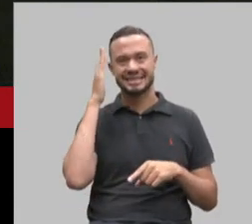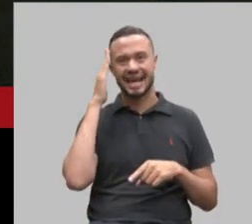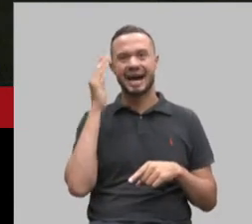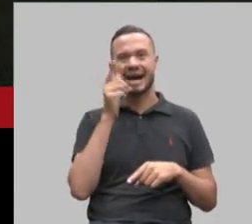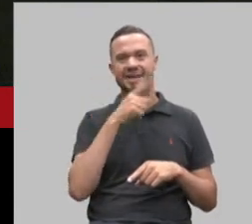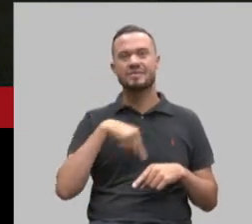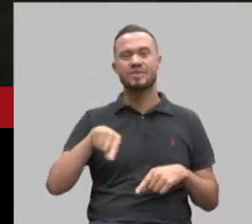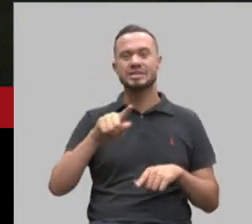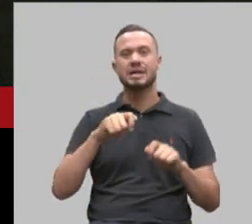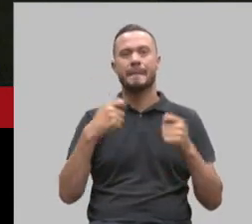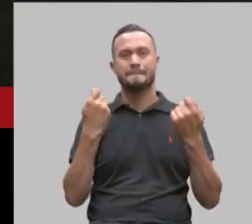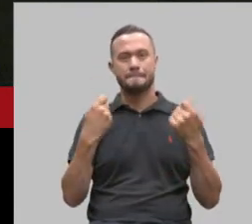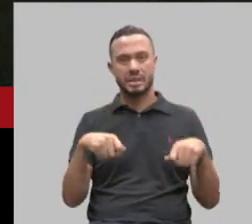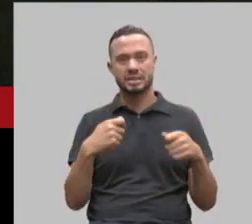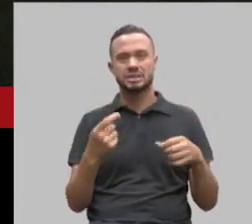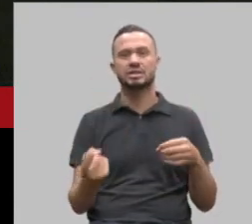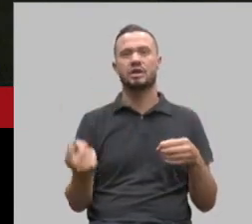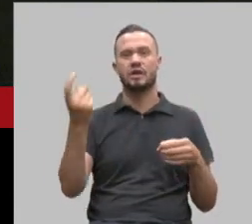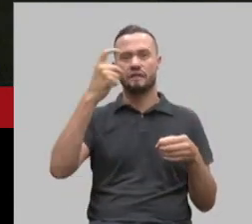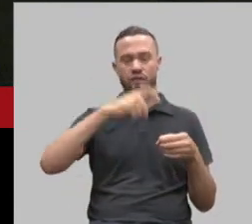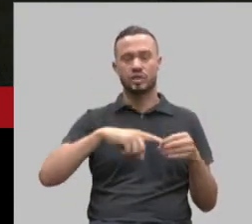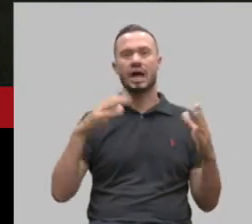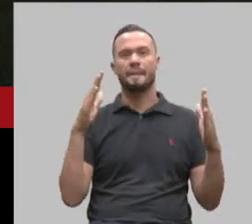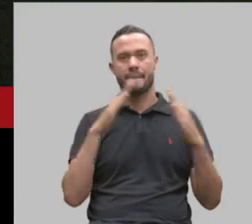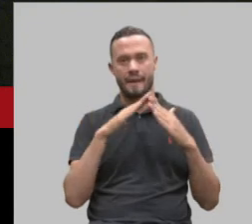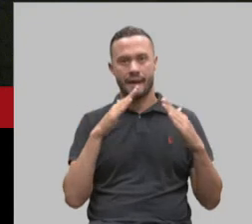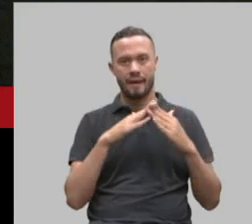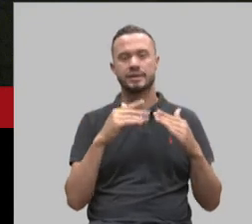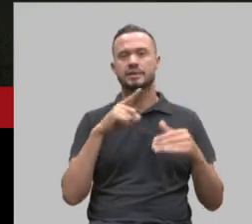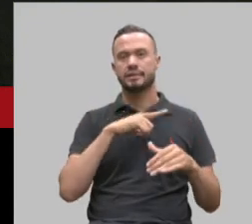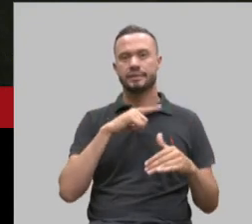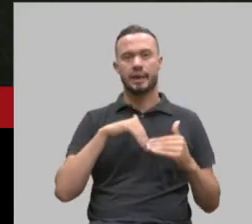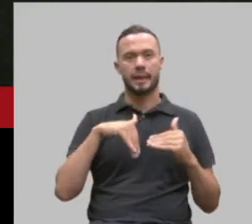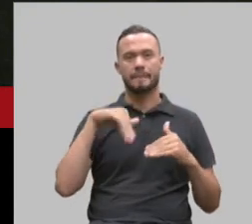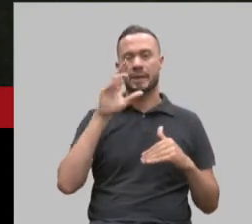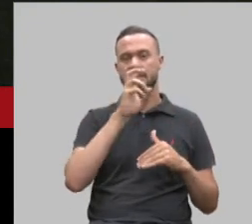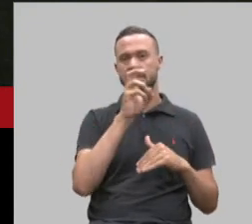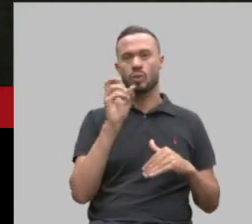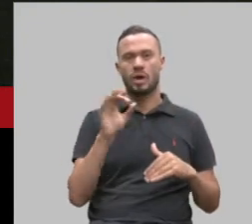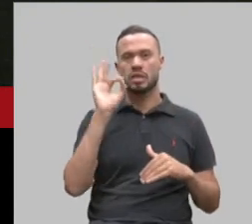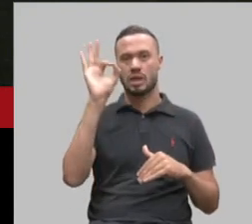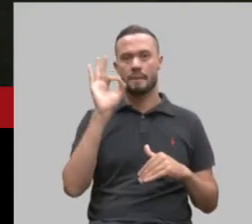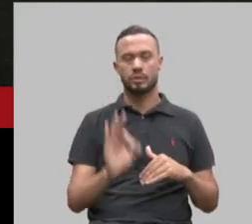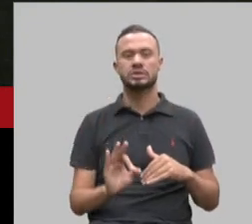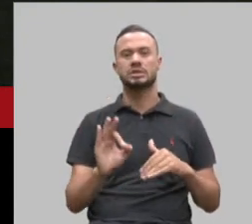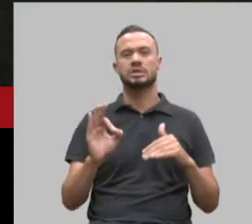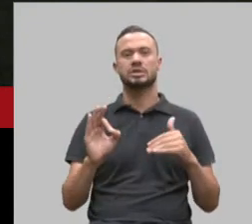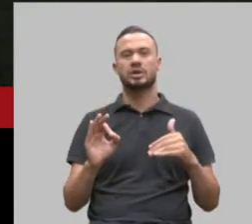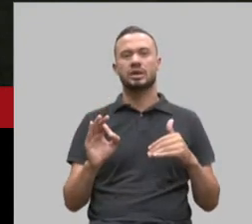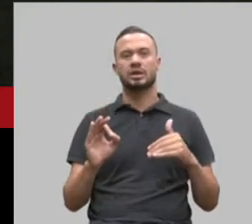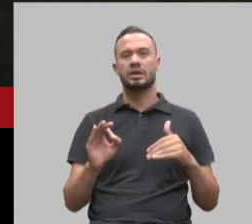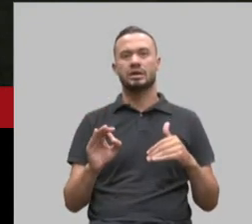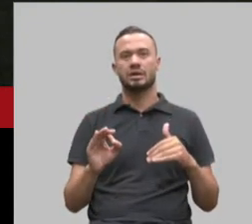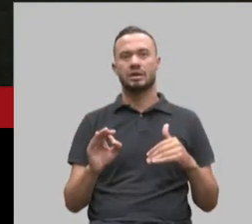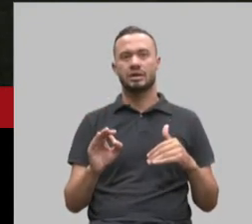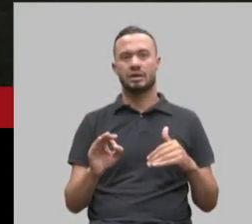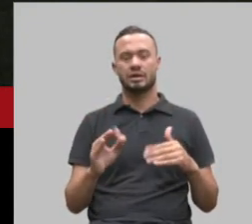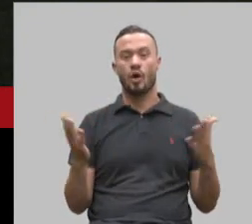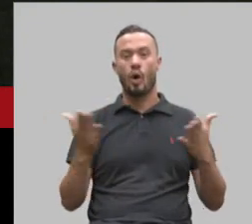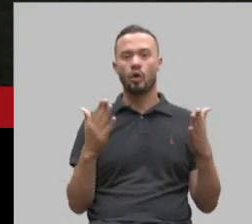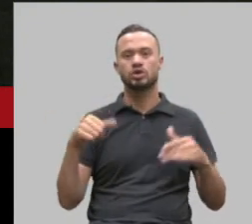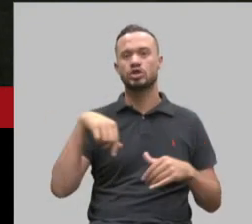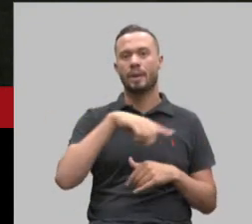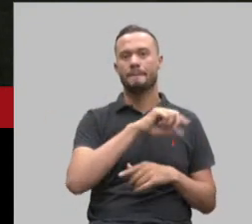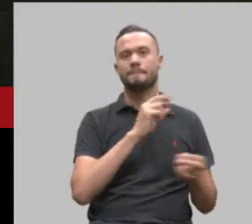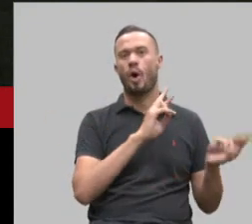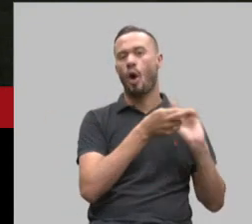precisam voltar para casa né Nós temos mais de 50 % aí dos participantes que estão pegando estrada hoje